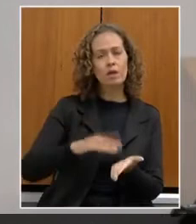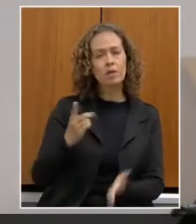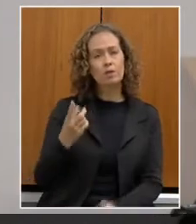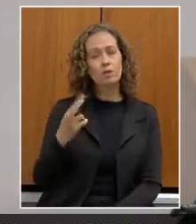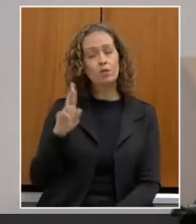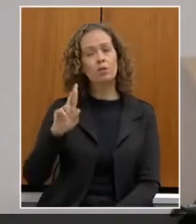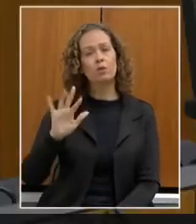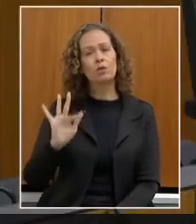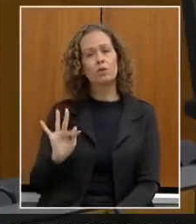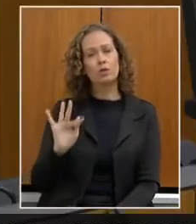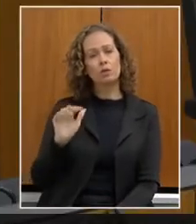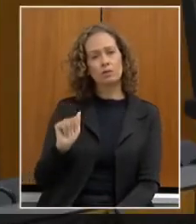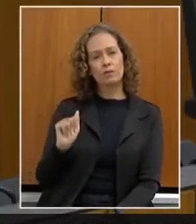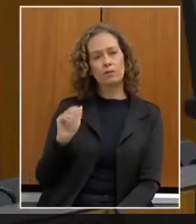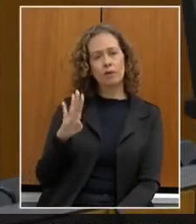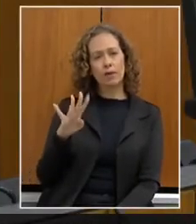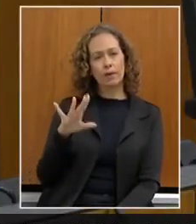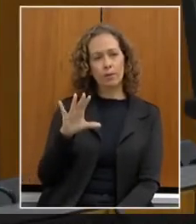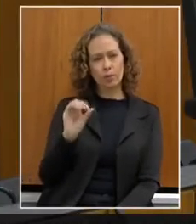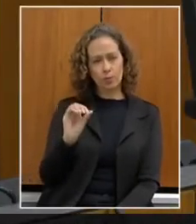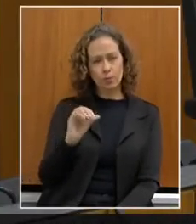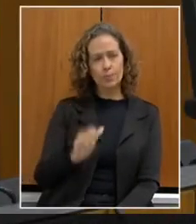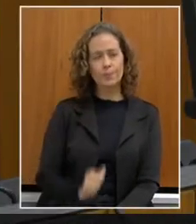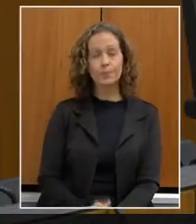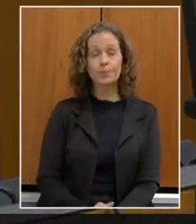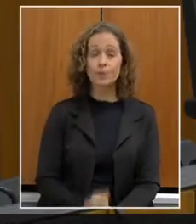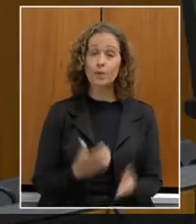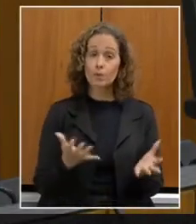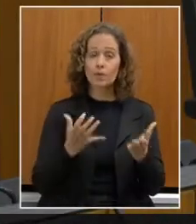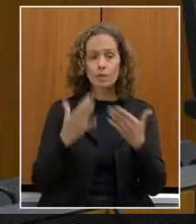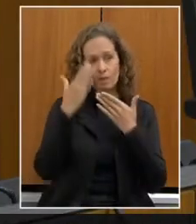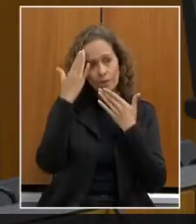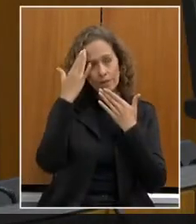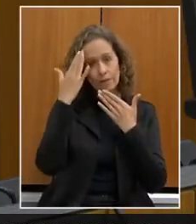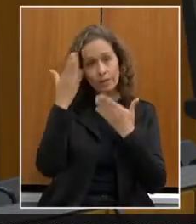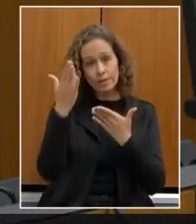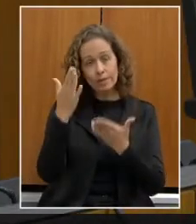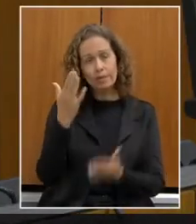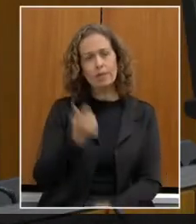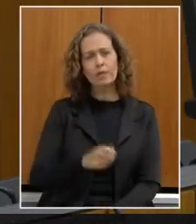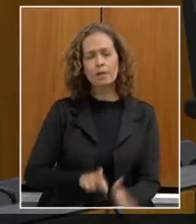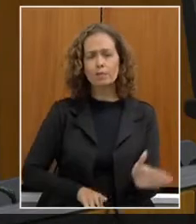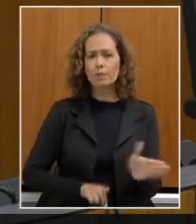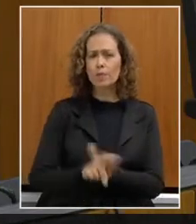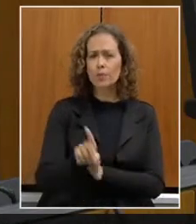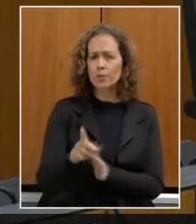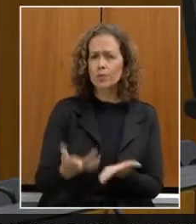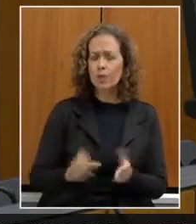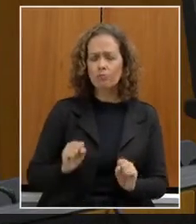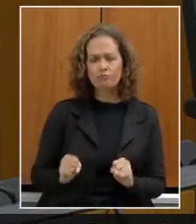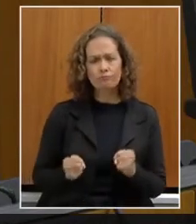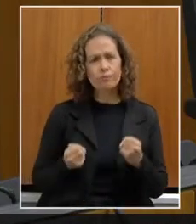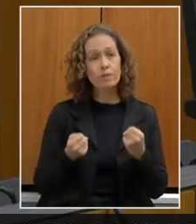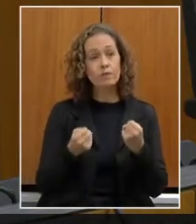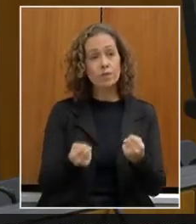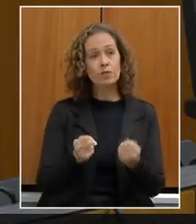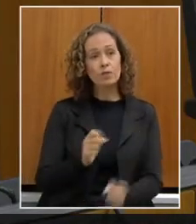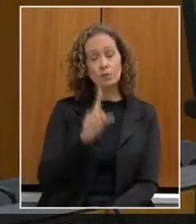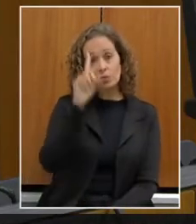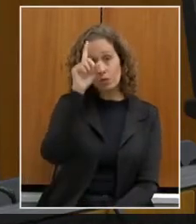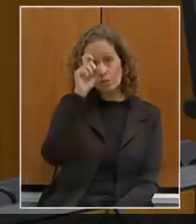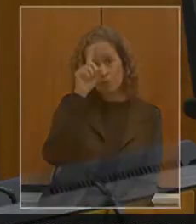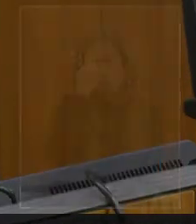Obrigado presidente queria agradecer a pergunta do doutor Eli é um grande defensor do hospital